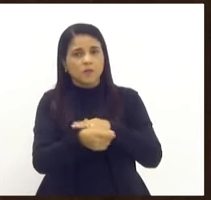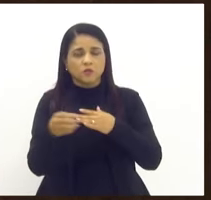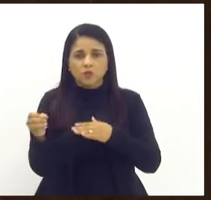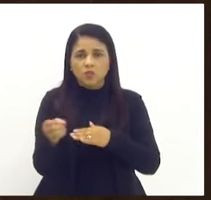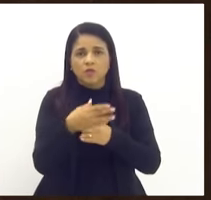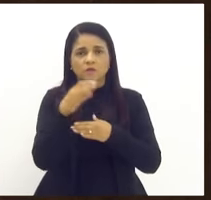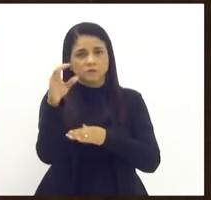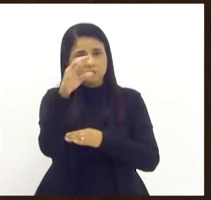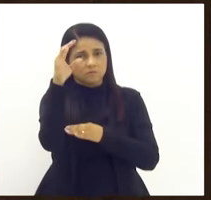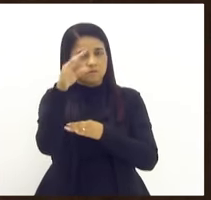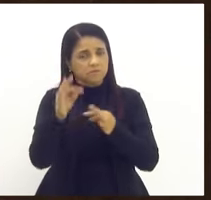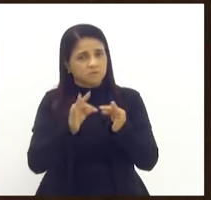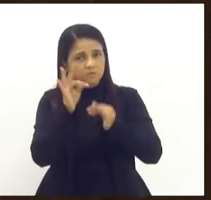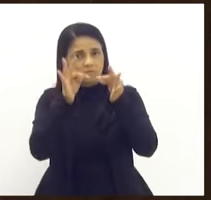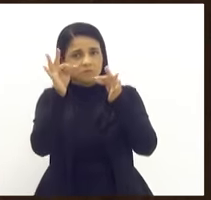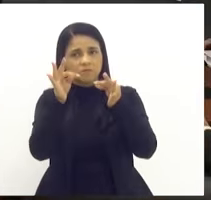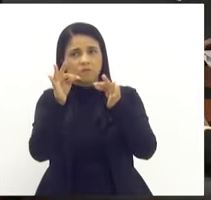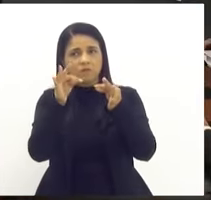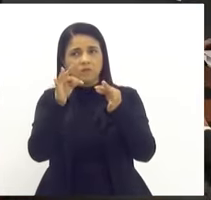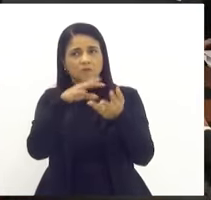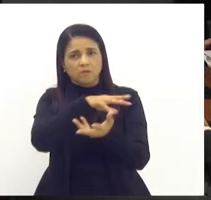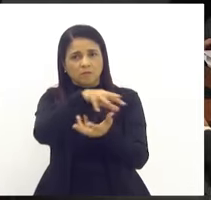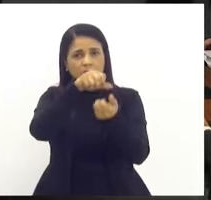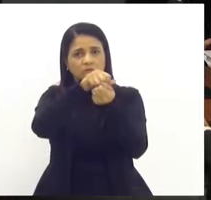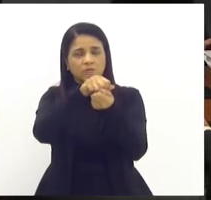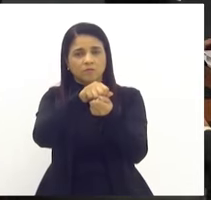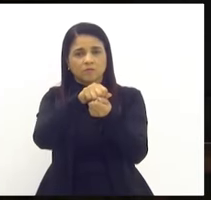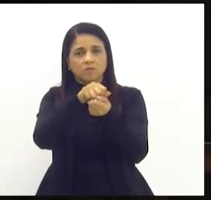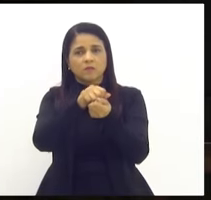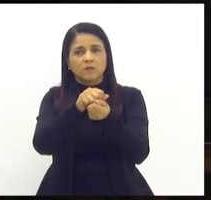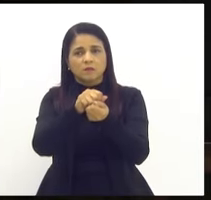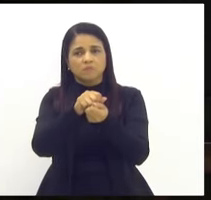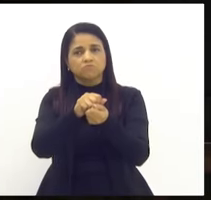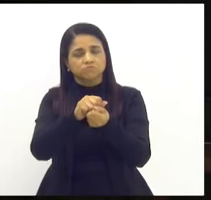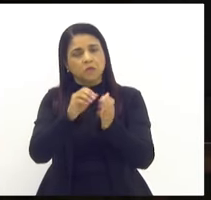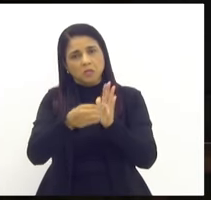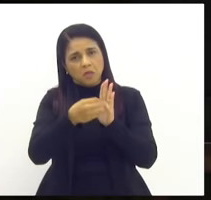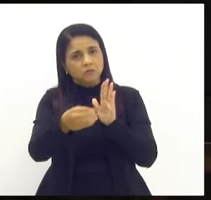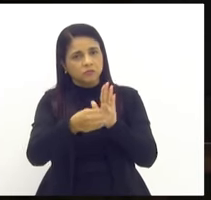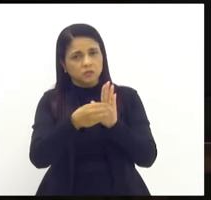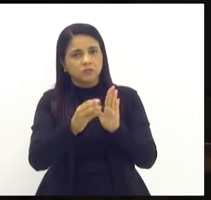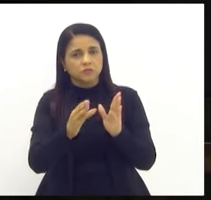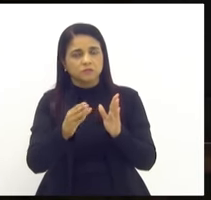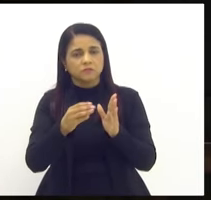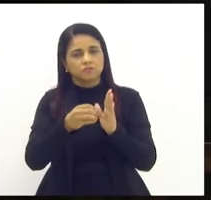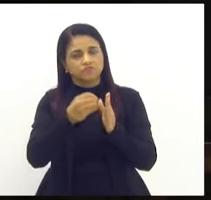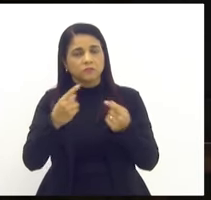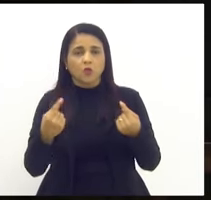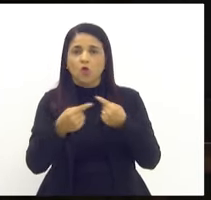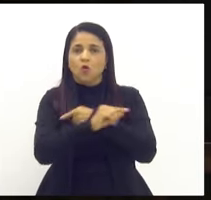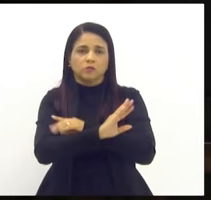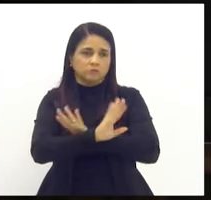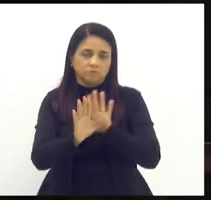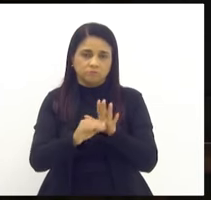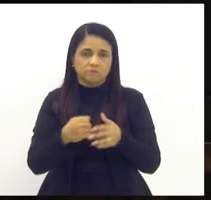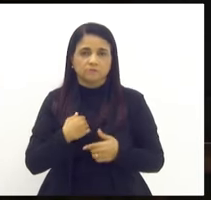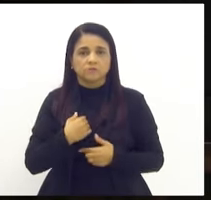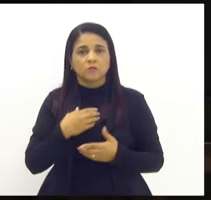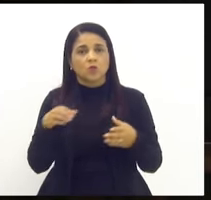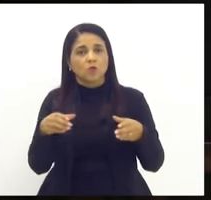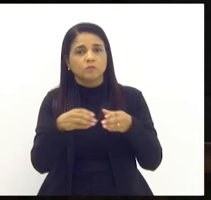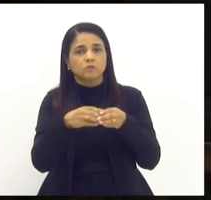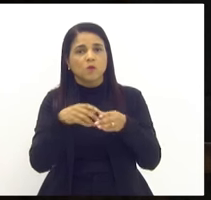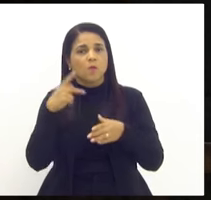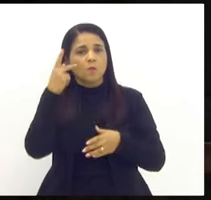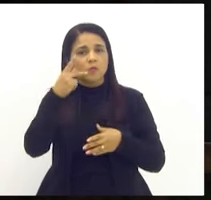tecnologia e sustentabilidade presidência da F pedido de vossa excelência já Pode emitir o parecer parecer contrário Presidente pela comissão de